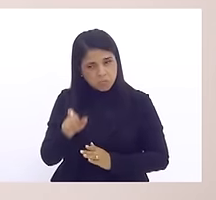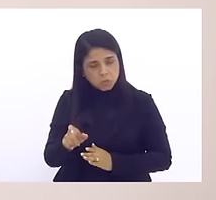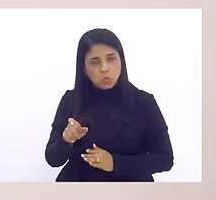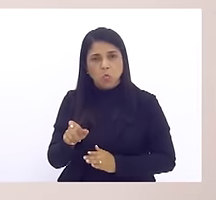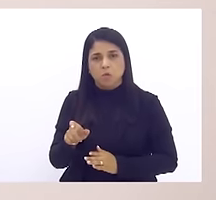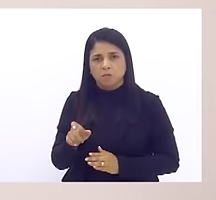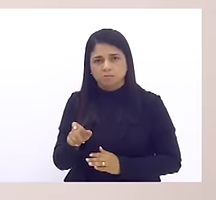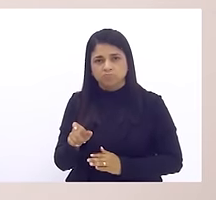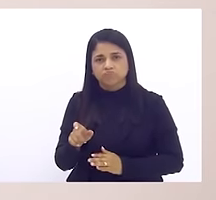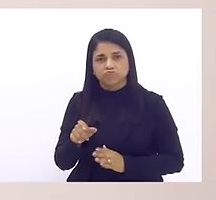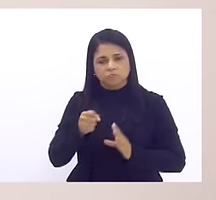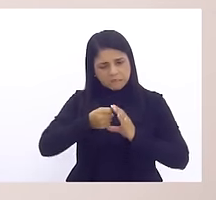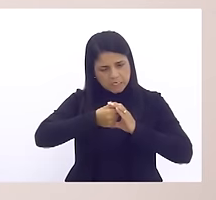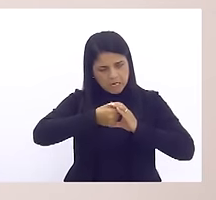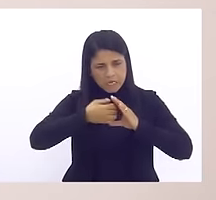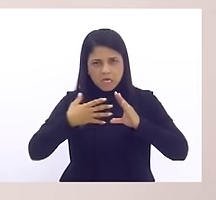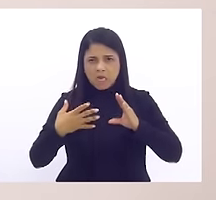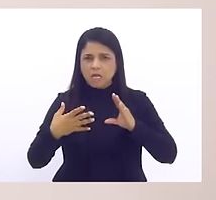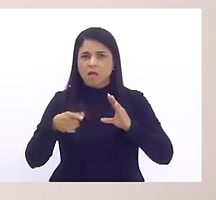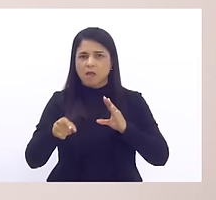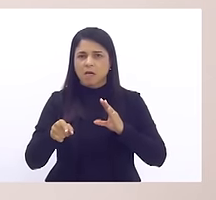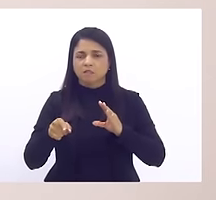com caráter